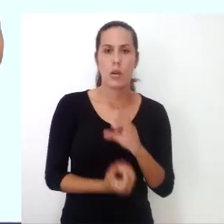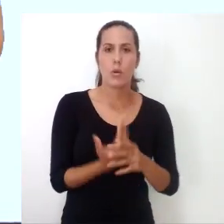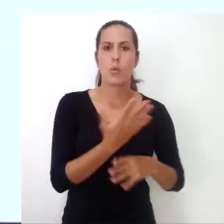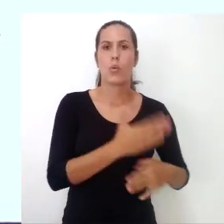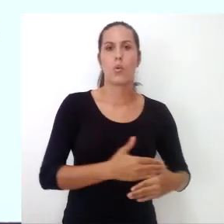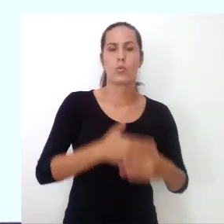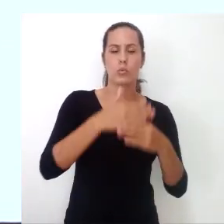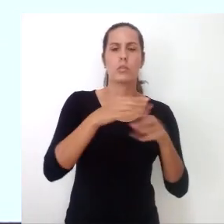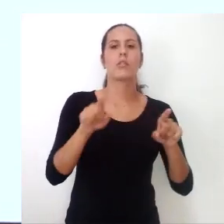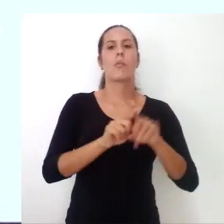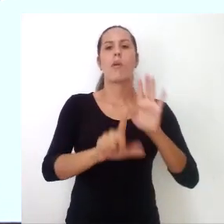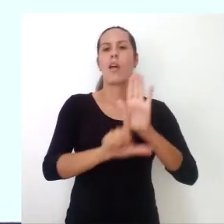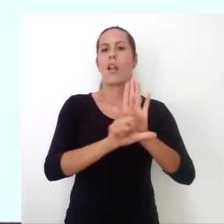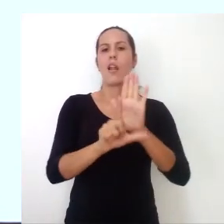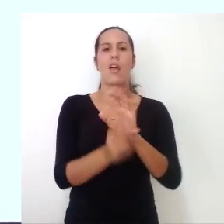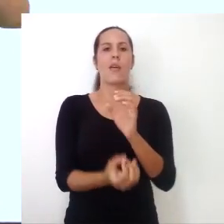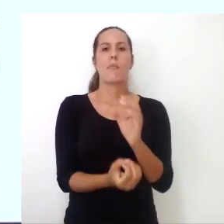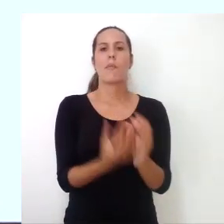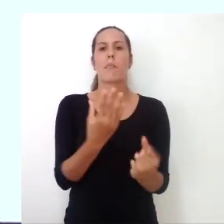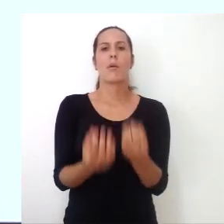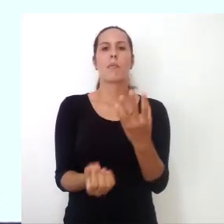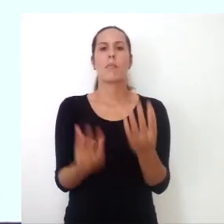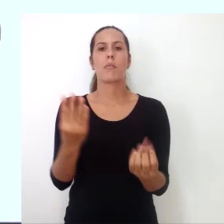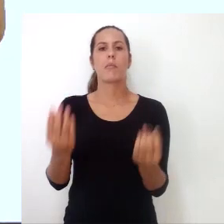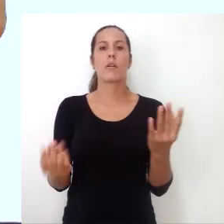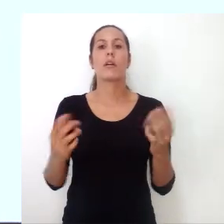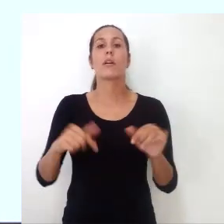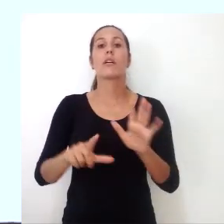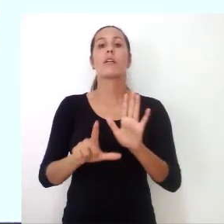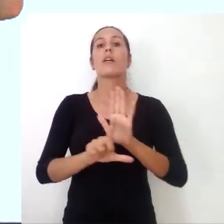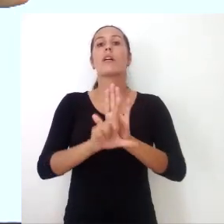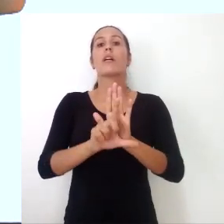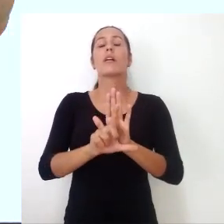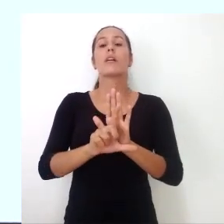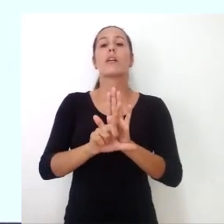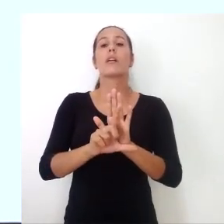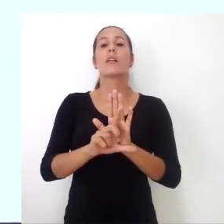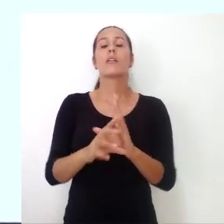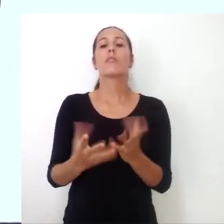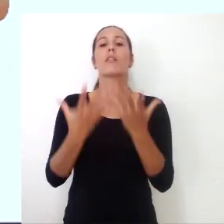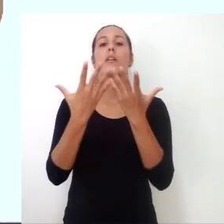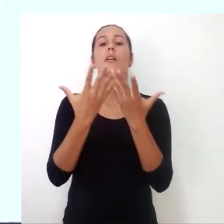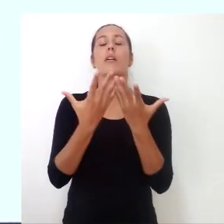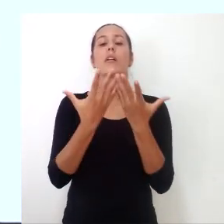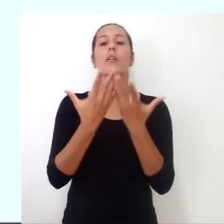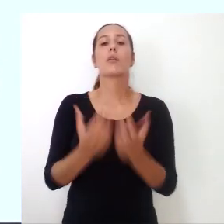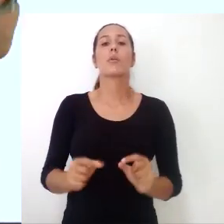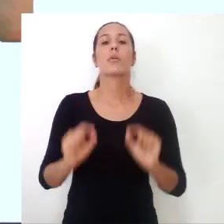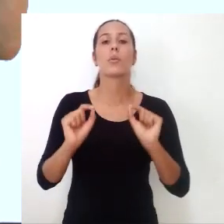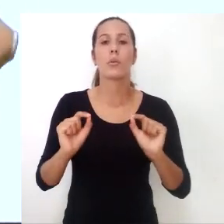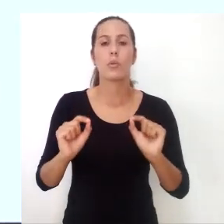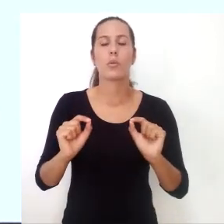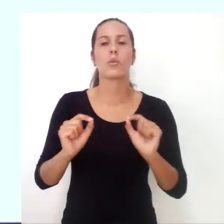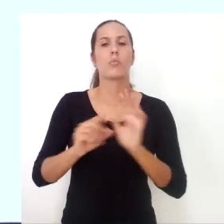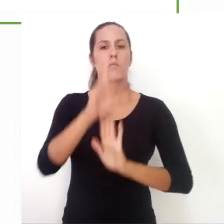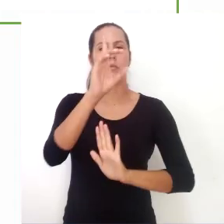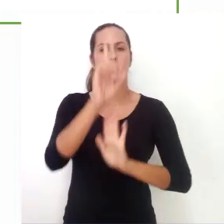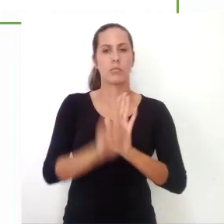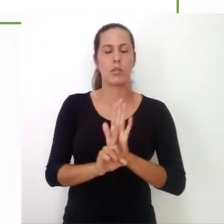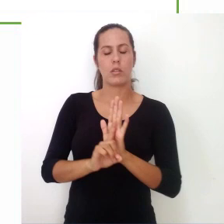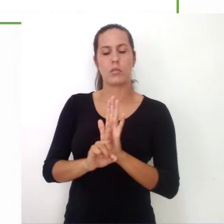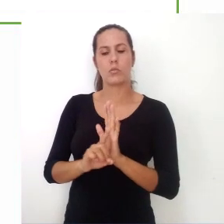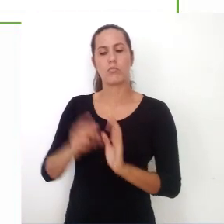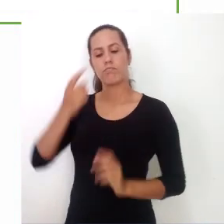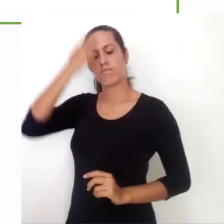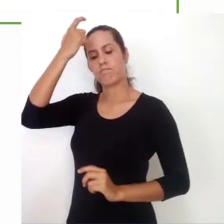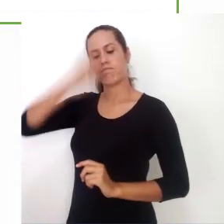criação de várias leis, essas leis que vão quê? Defender o respeito, a dignidade, o direito humano.